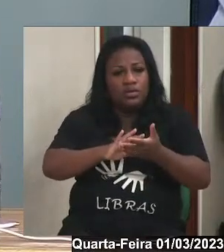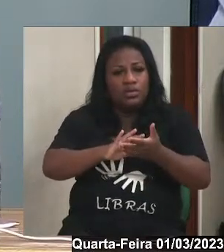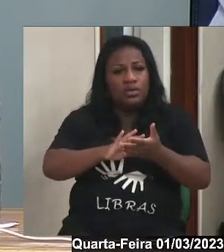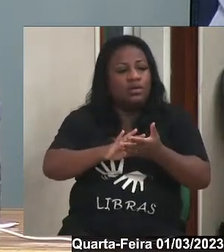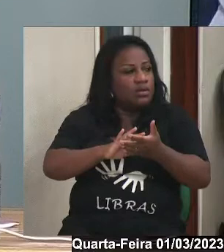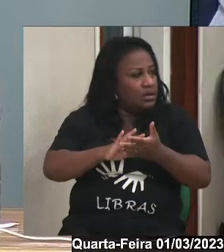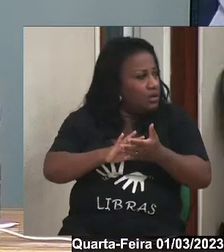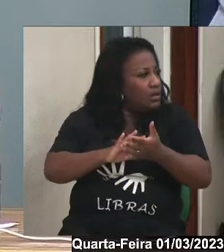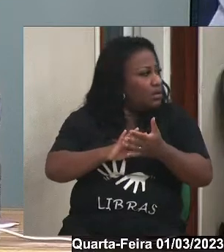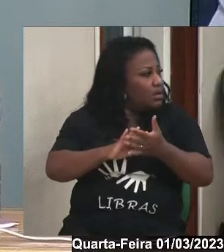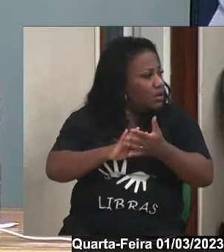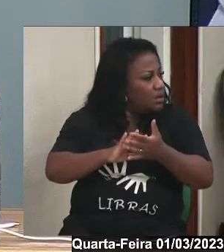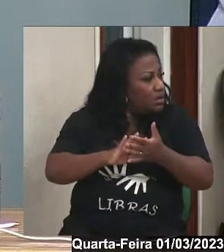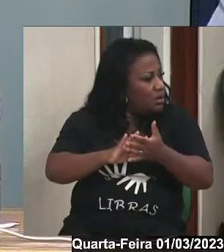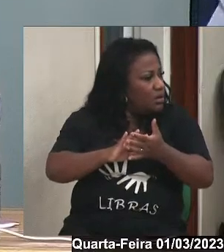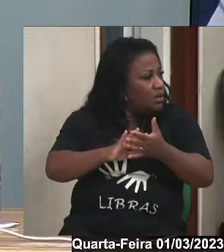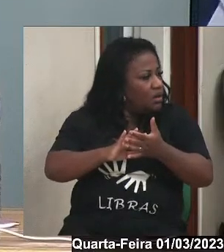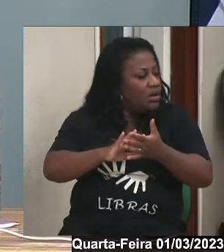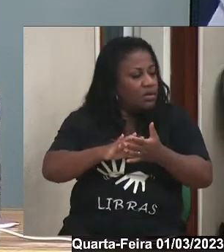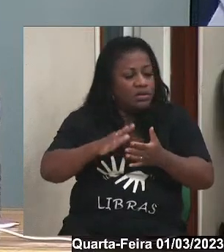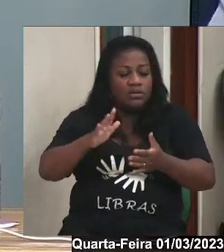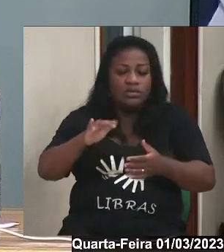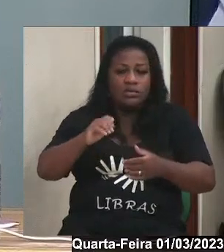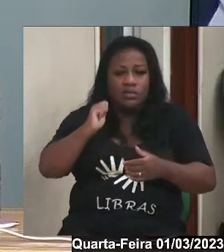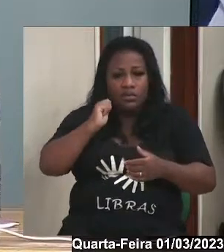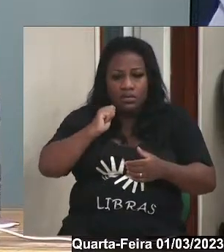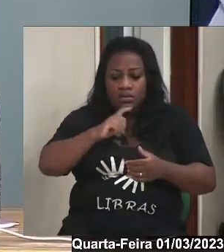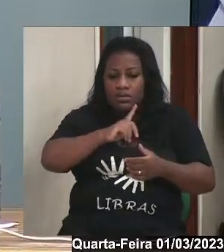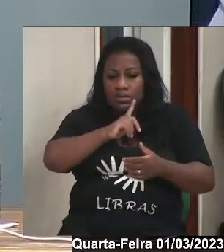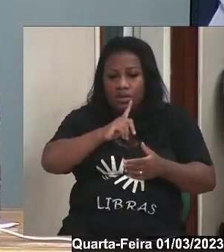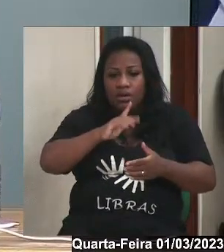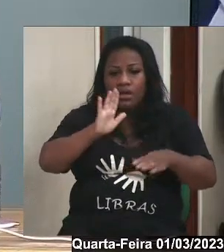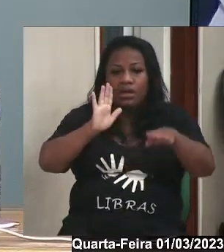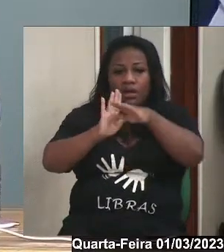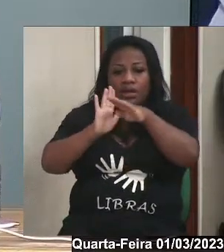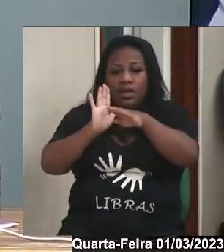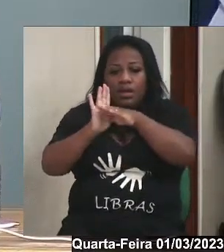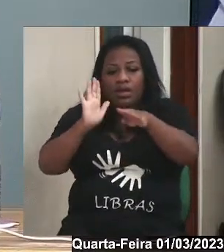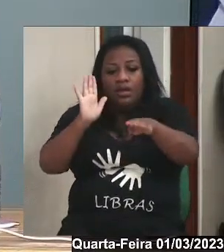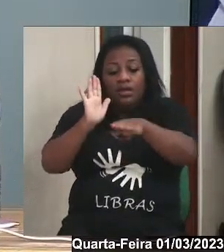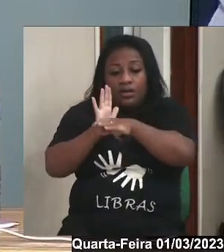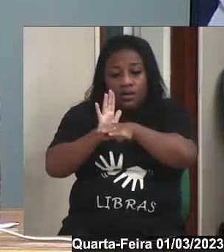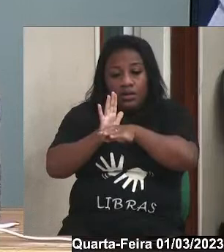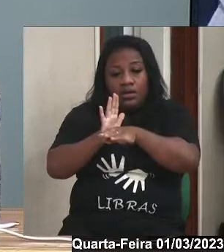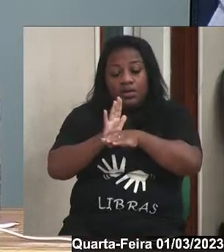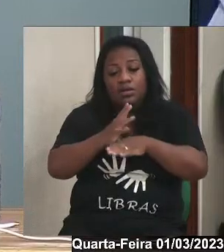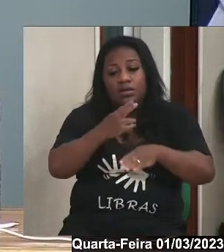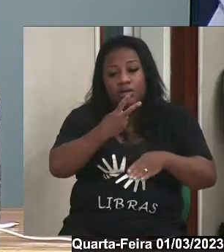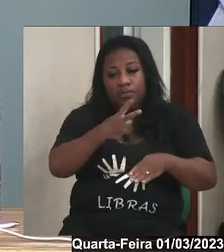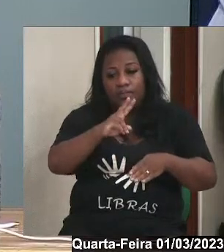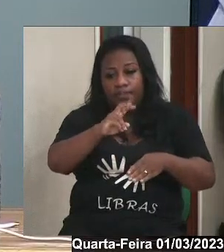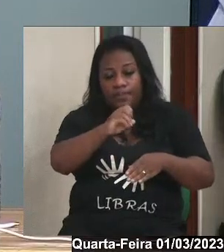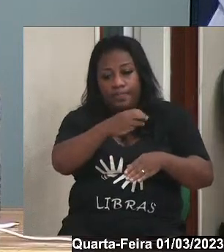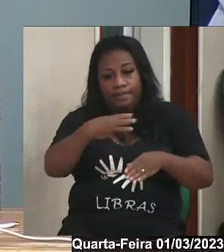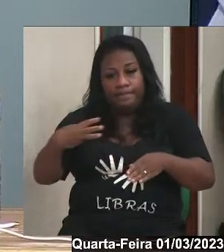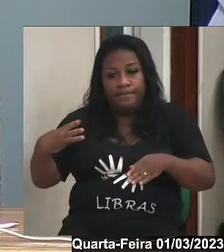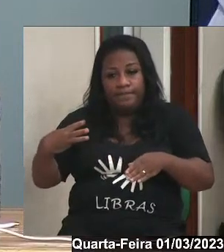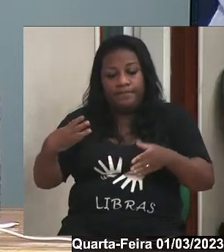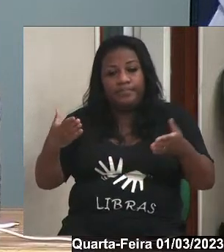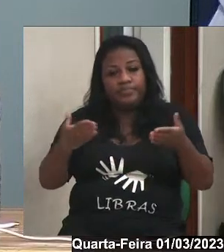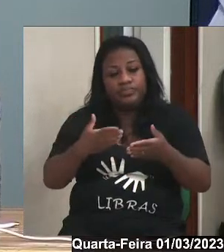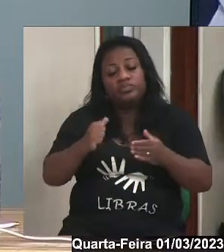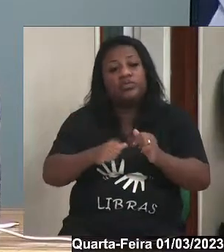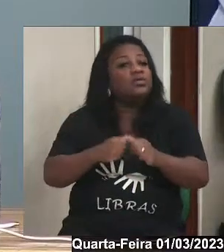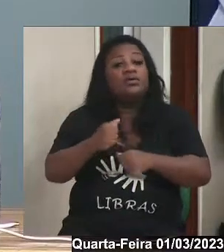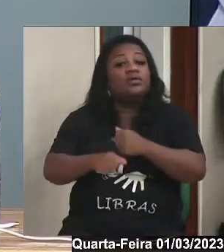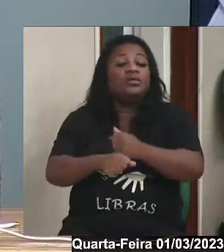aprovado por 15 votos favoráveis e uma ausência do vereador Gideon Santos Nascimento. Projeto de lei número 12/23, de autoria do vereador José de Souza